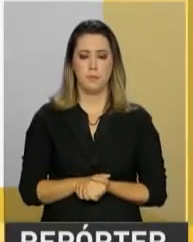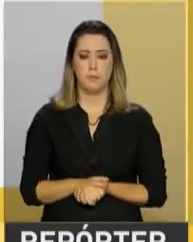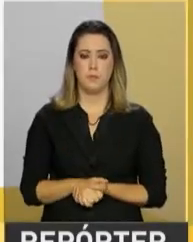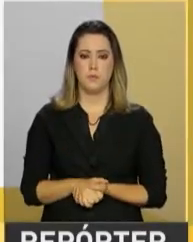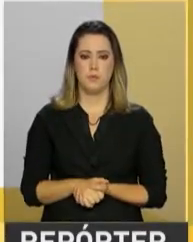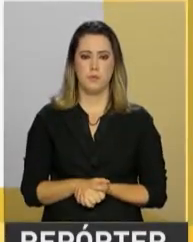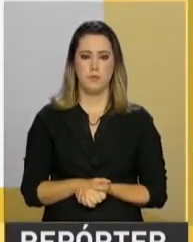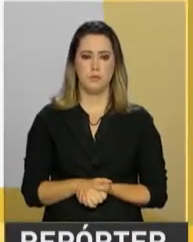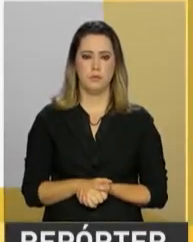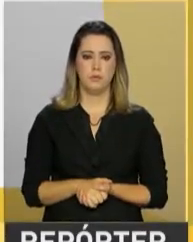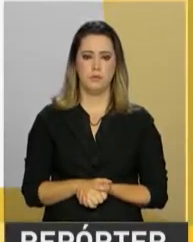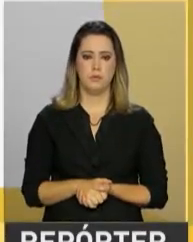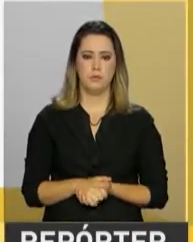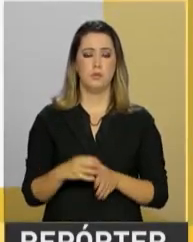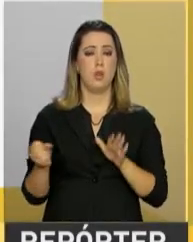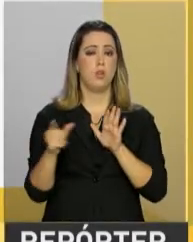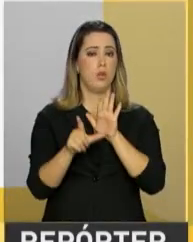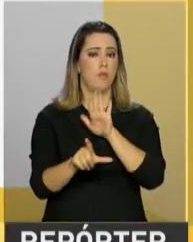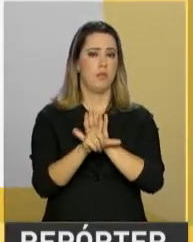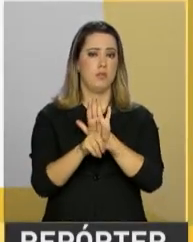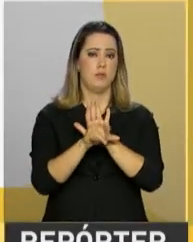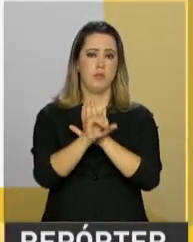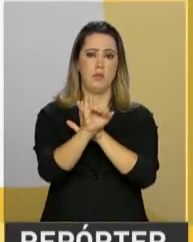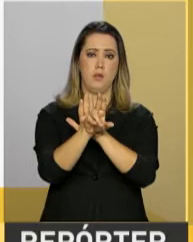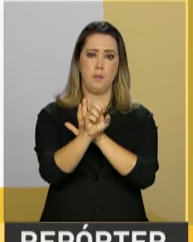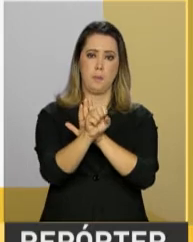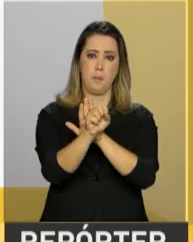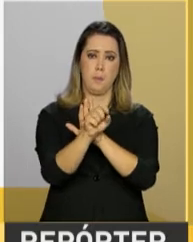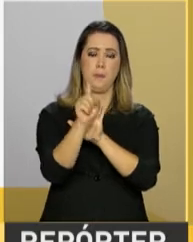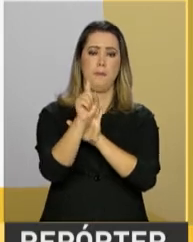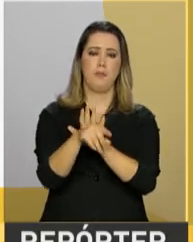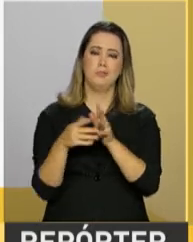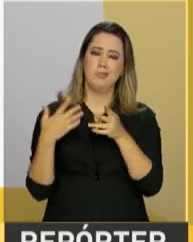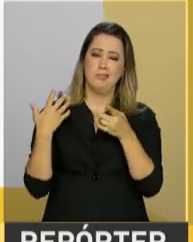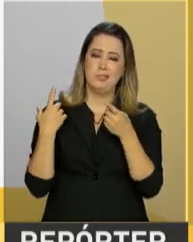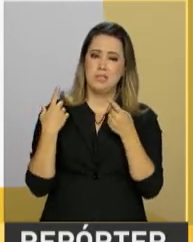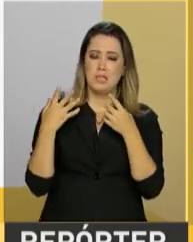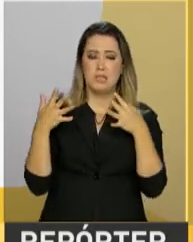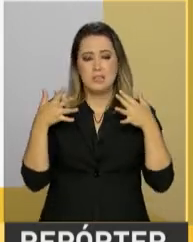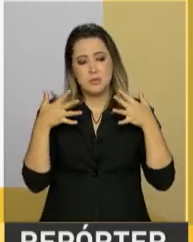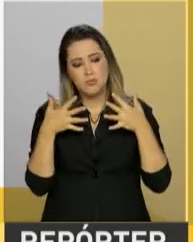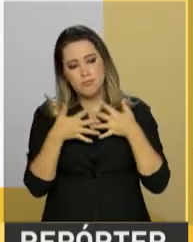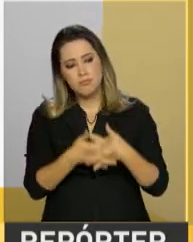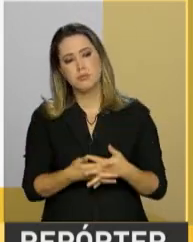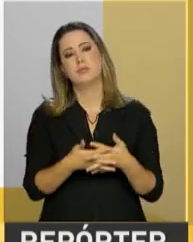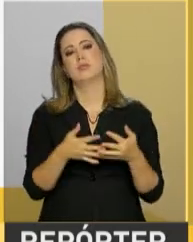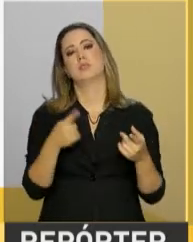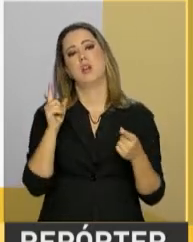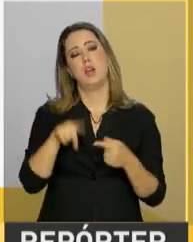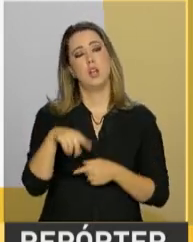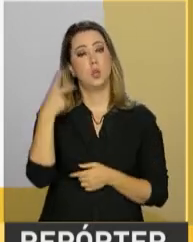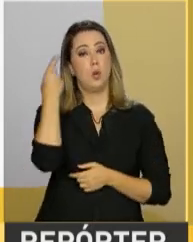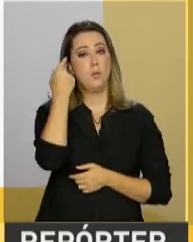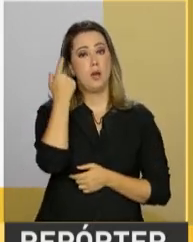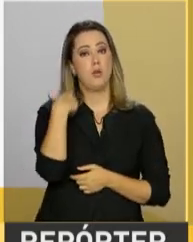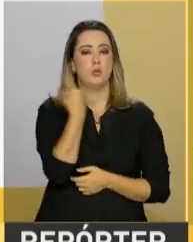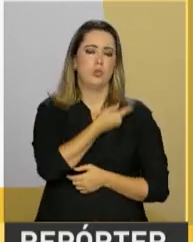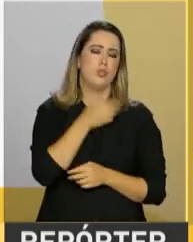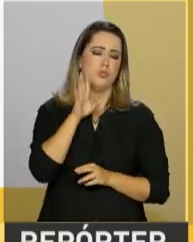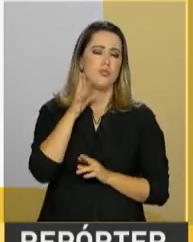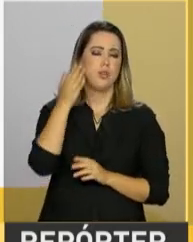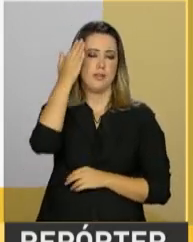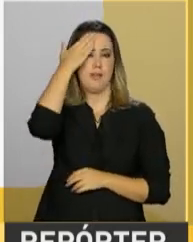a presidência em qualquer lugar do mundo porque absoluta do futebol e nós já esperávamos